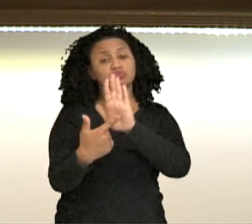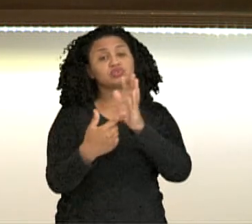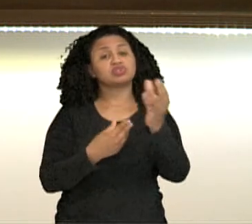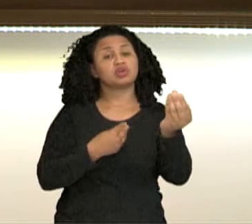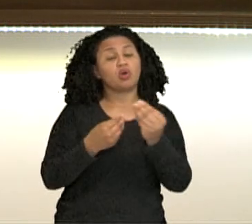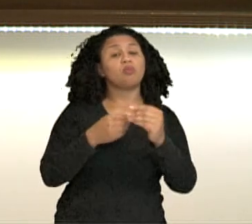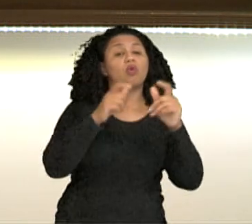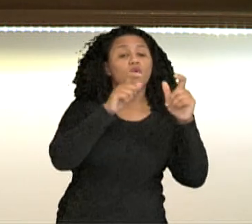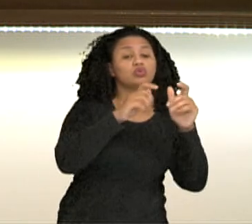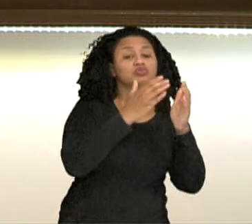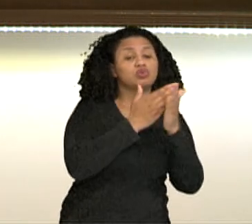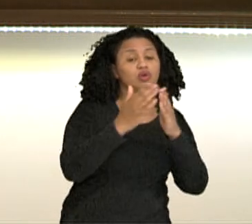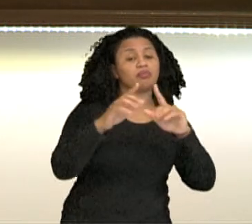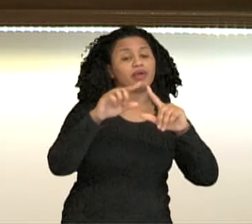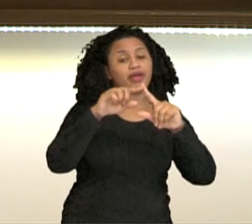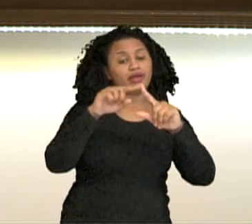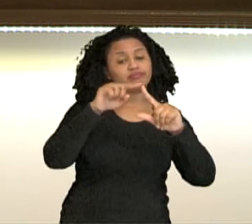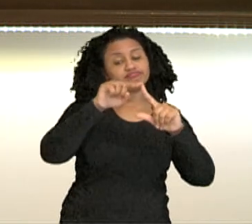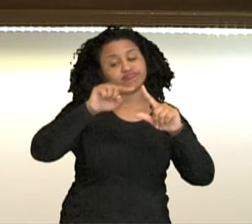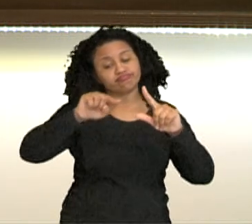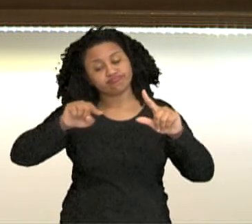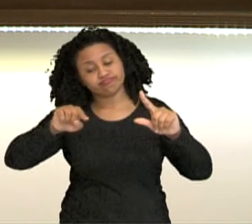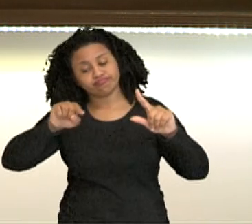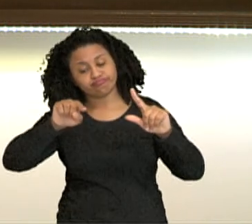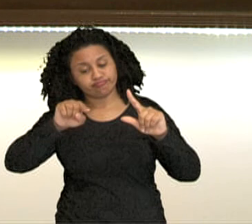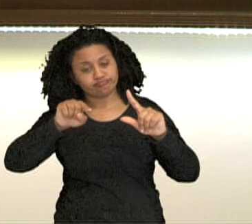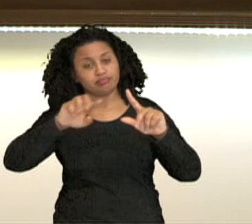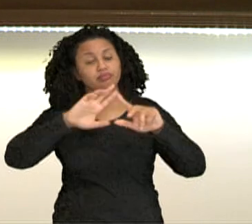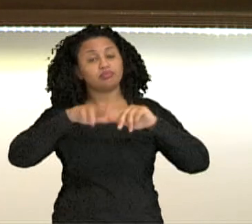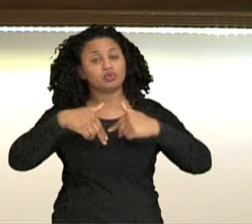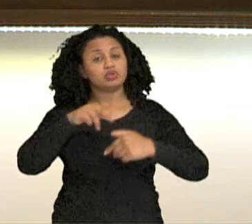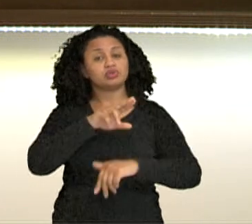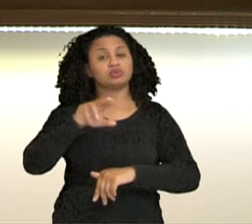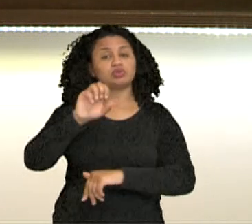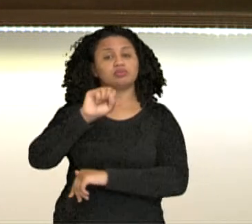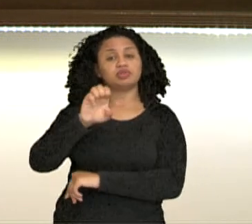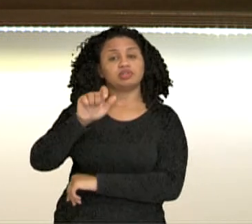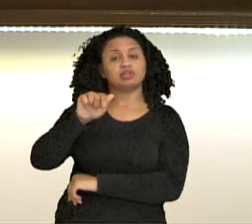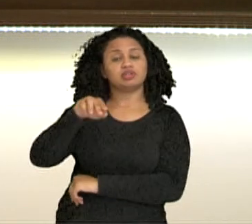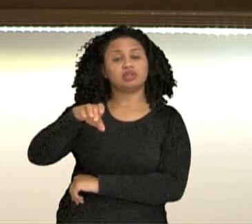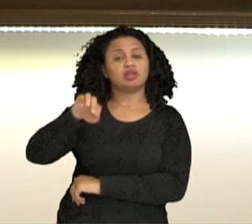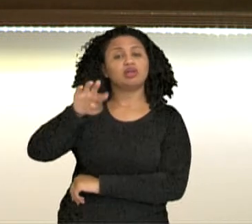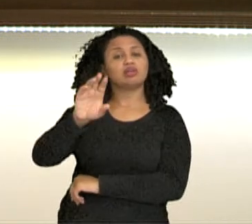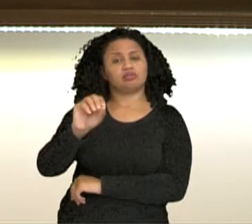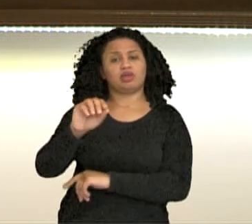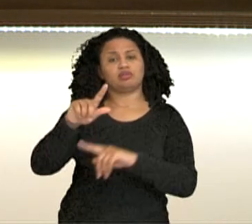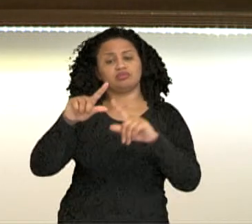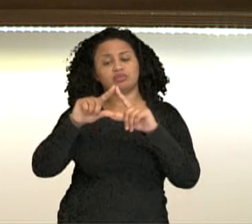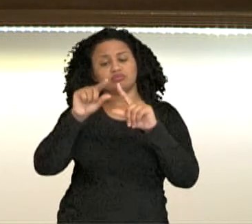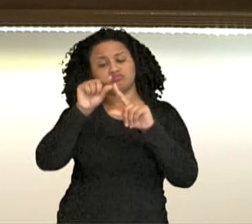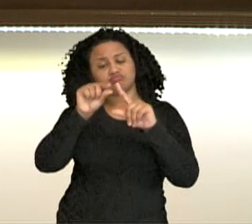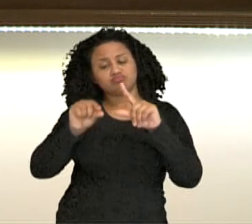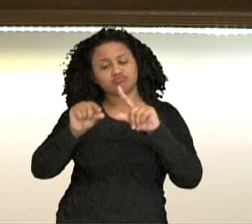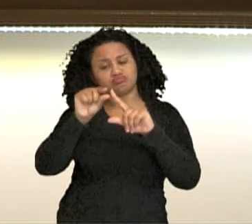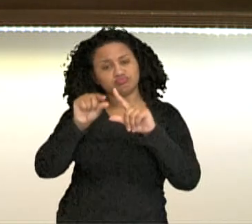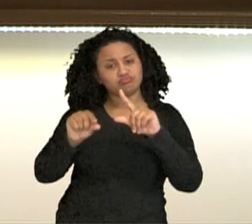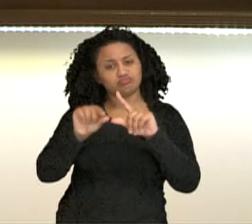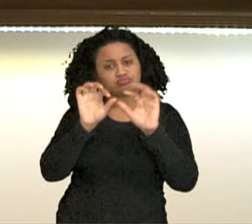ele começa e onde termina. Por isso que é chamado de segmento, é um pedacinho de uma reta, tá